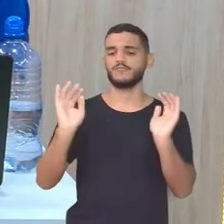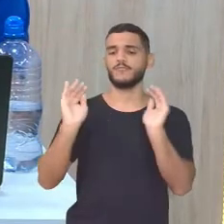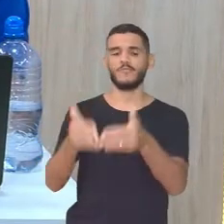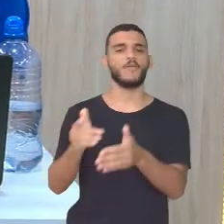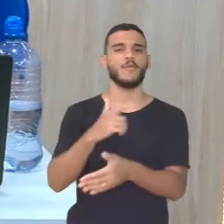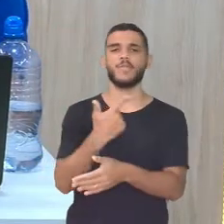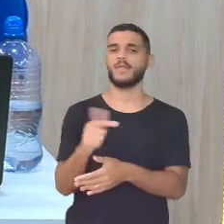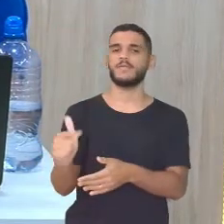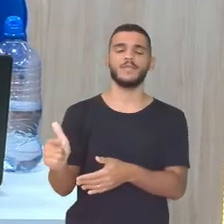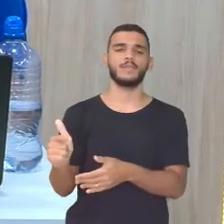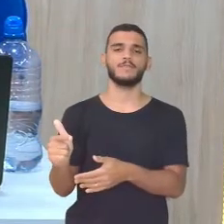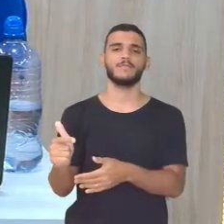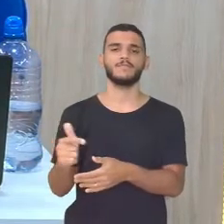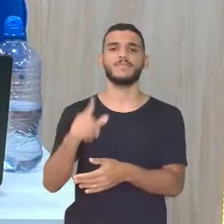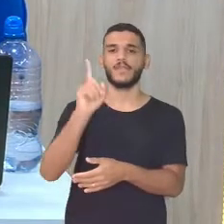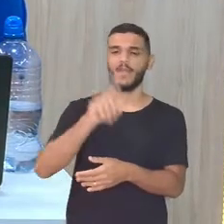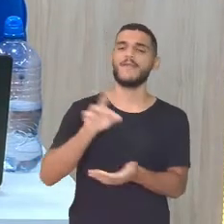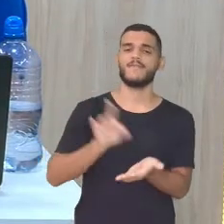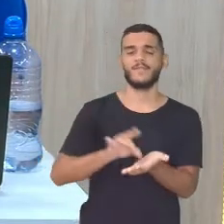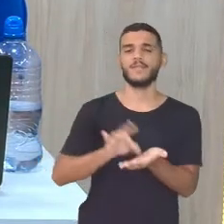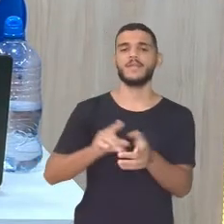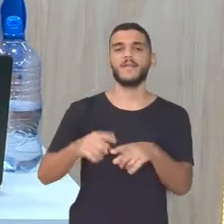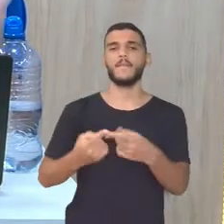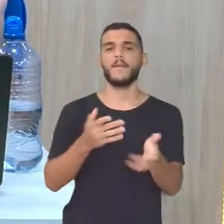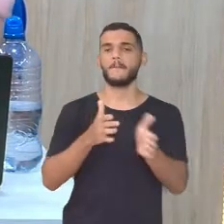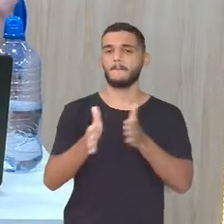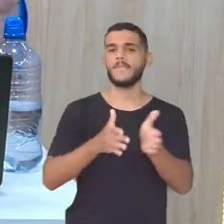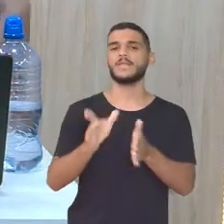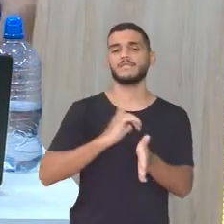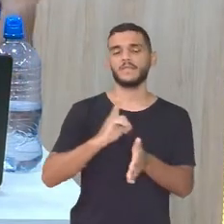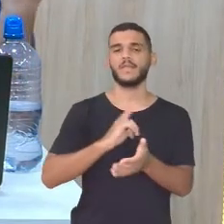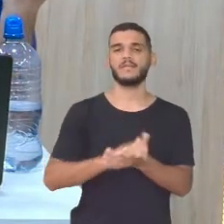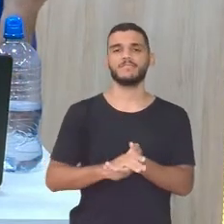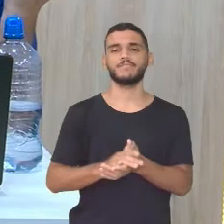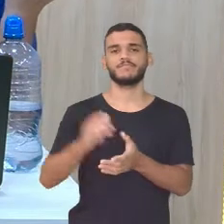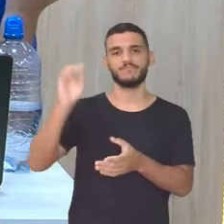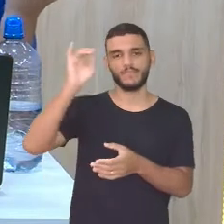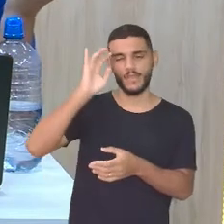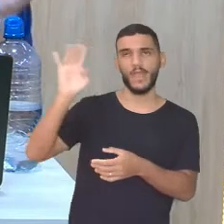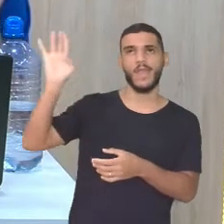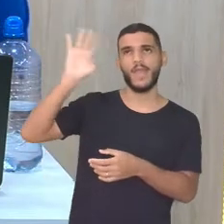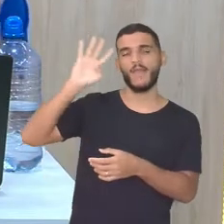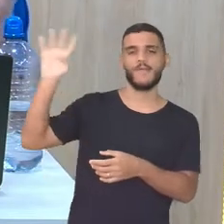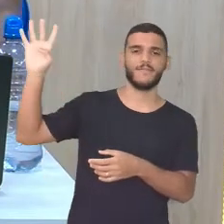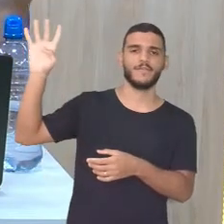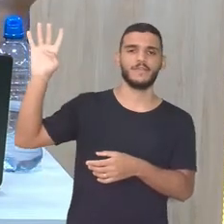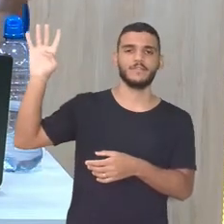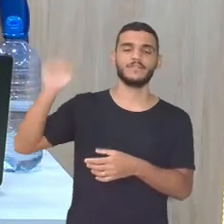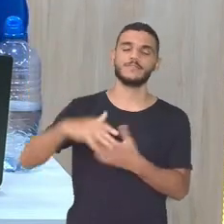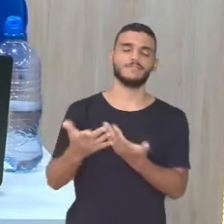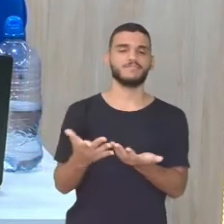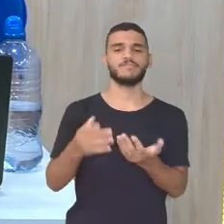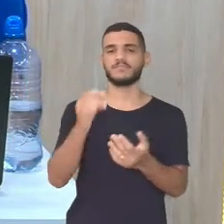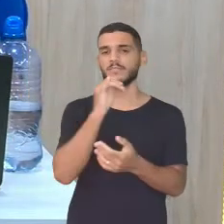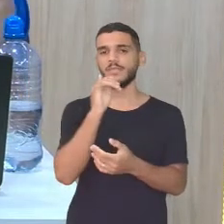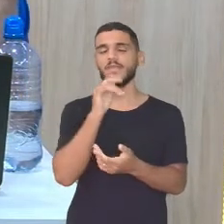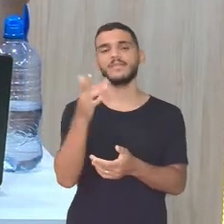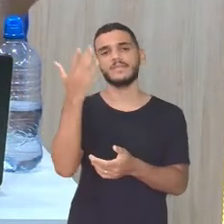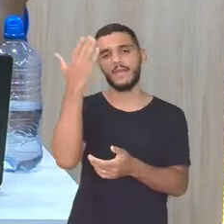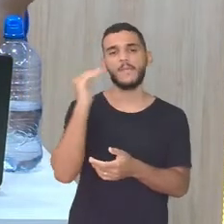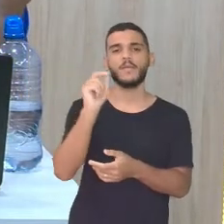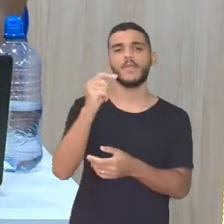específico, mas é um tempo que existe, né? A gente sabe que, ó, quando fala era uma vez um rei, então a gente sabe que é um